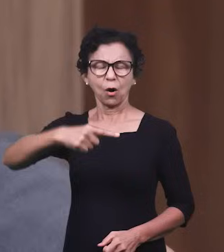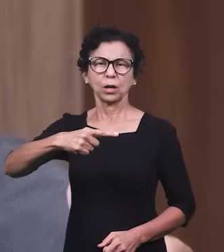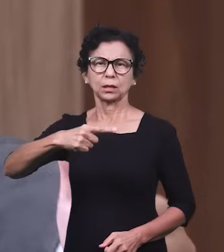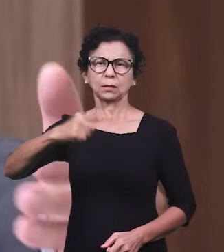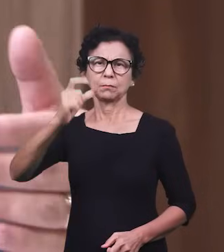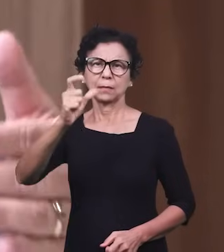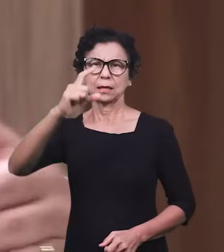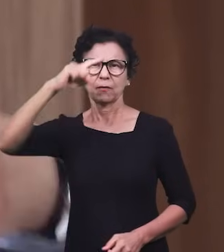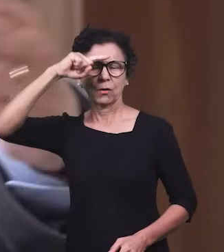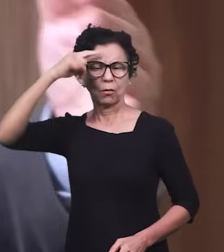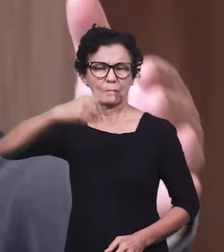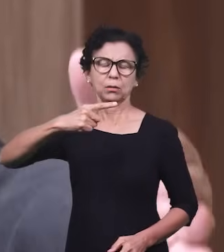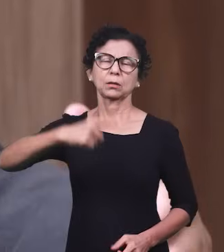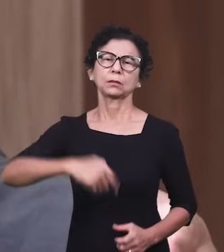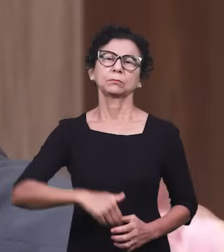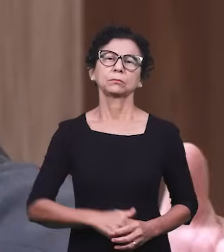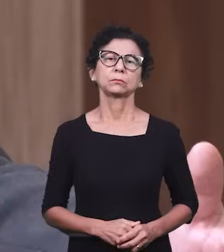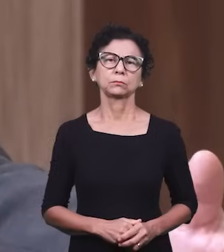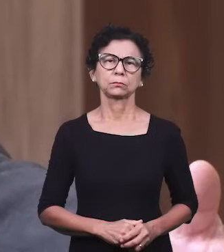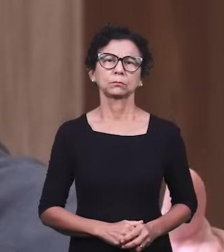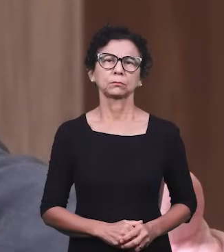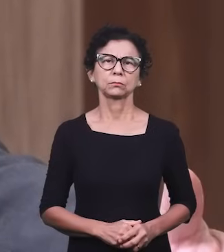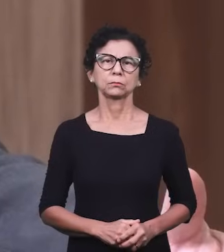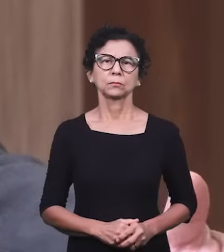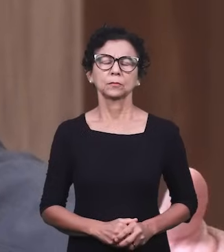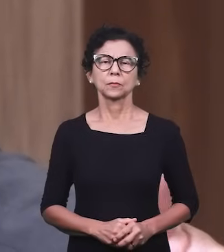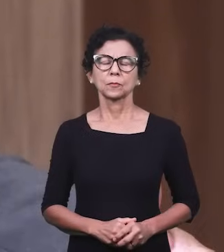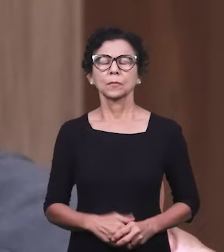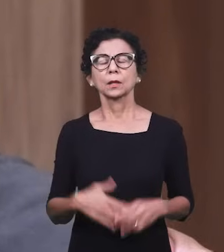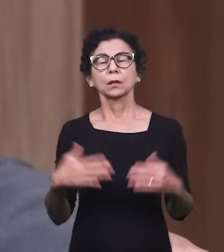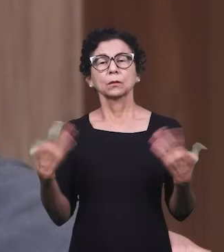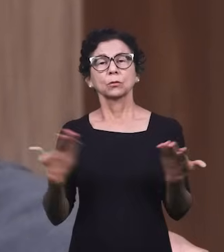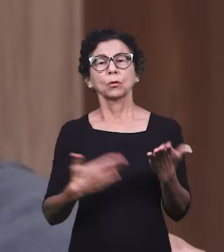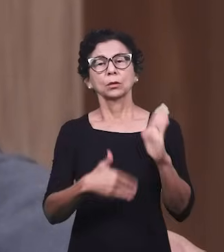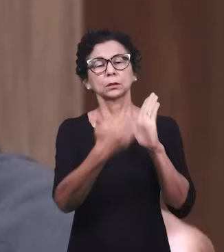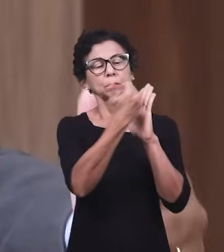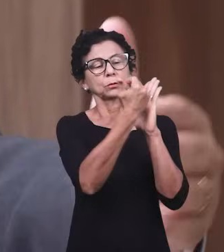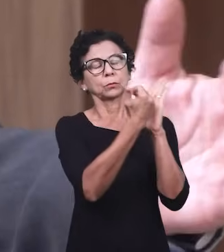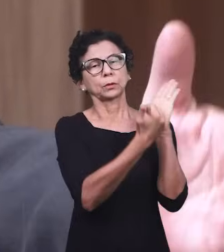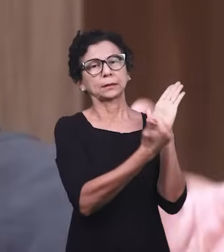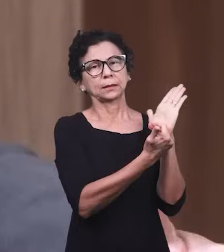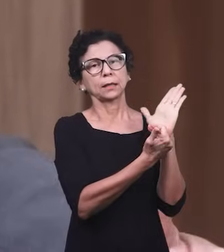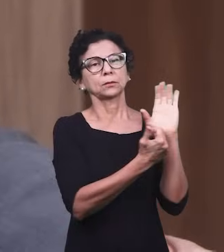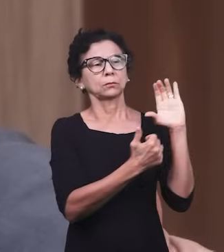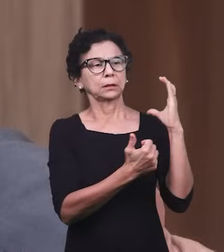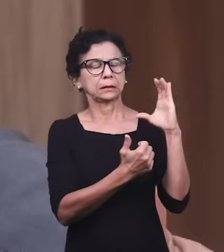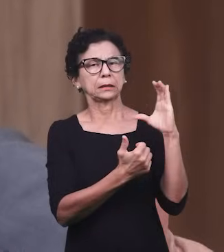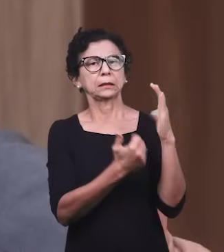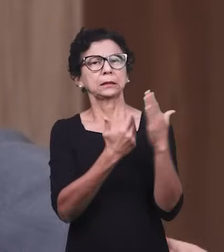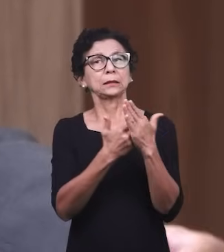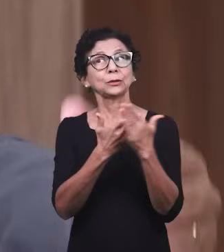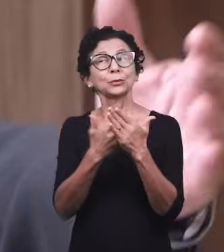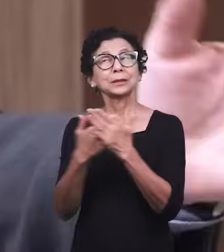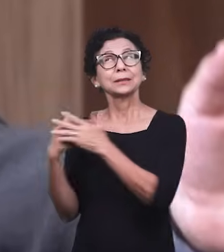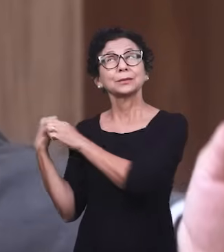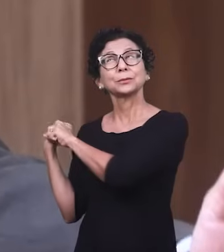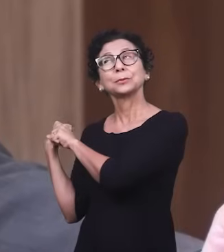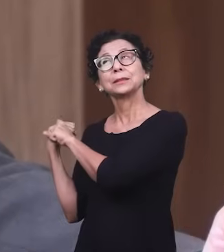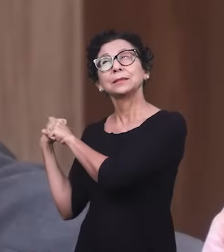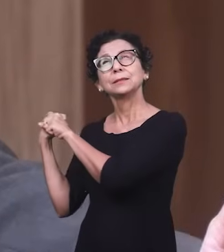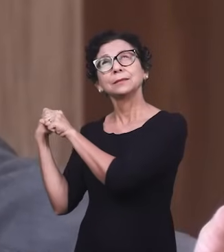dúvida Nós estudamos ao longo desse desse eh processo né científico que já vai a muitos anos para